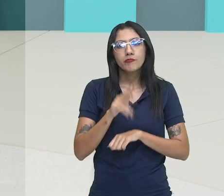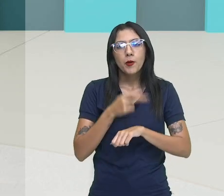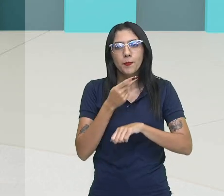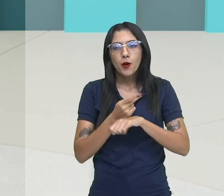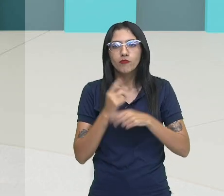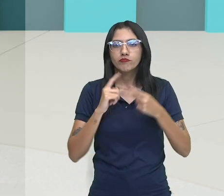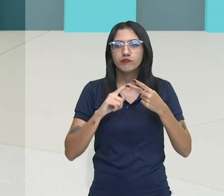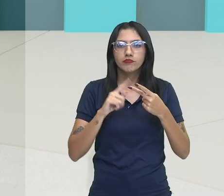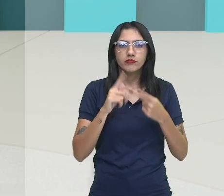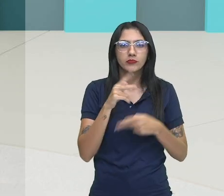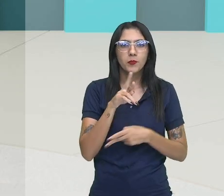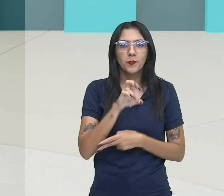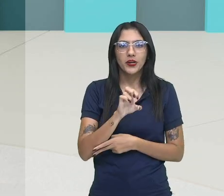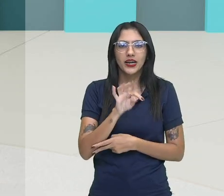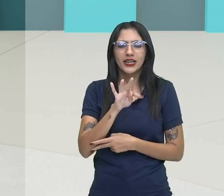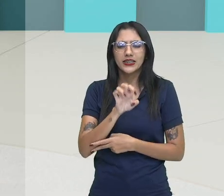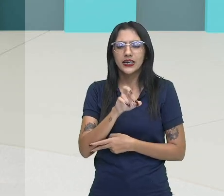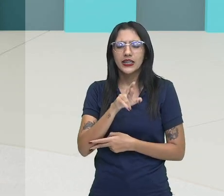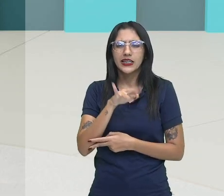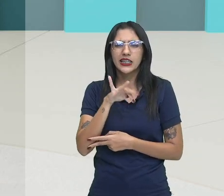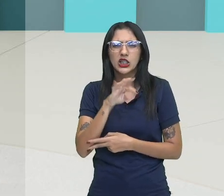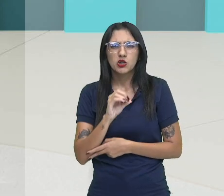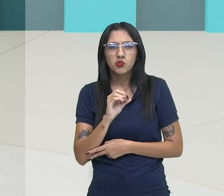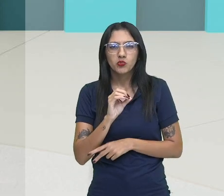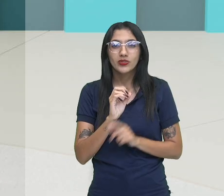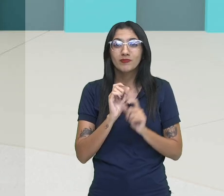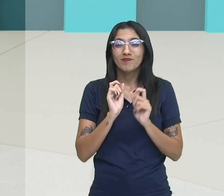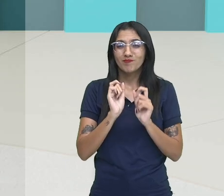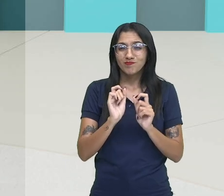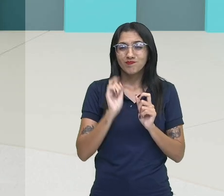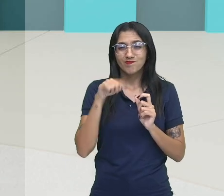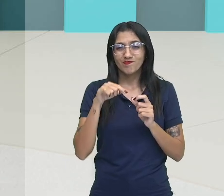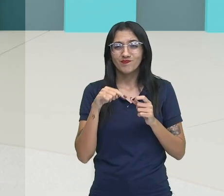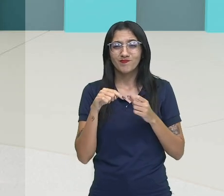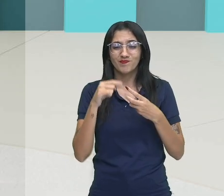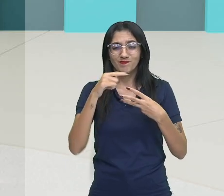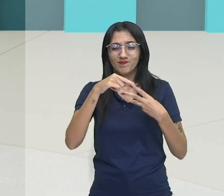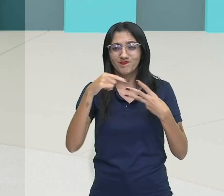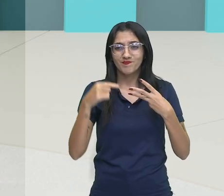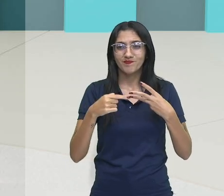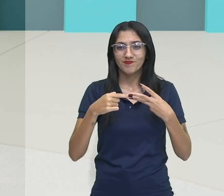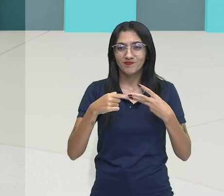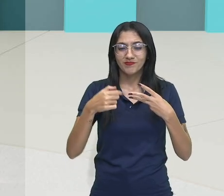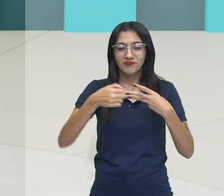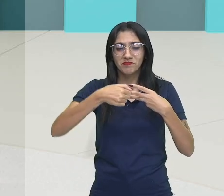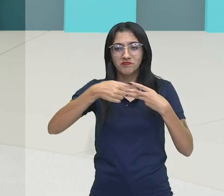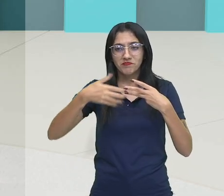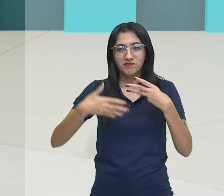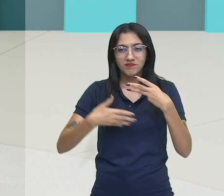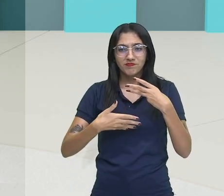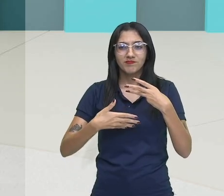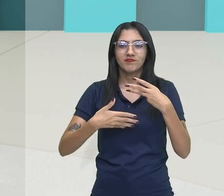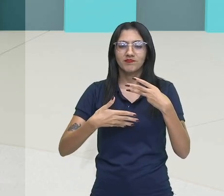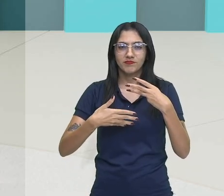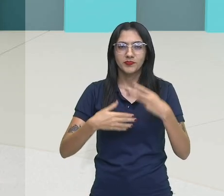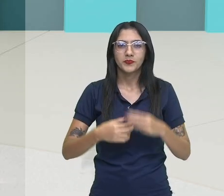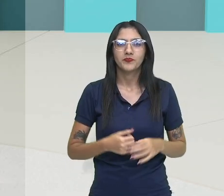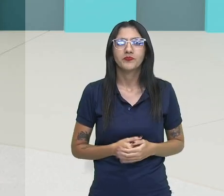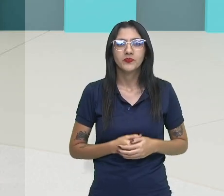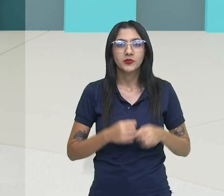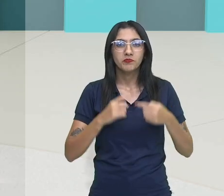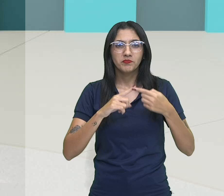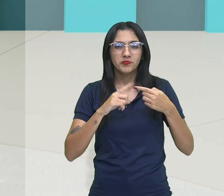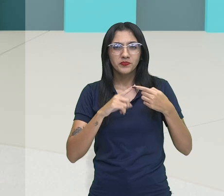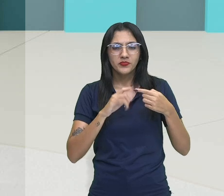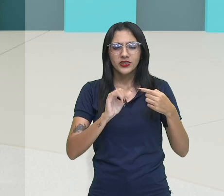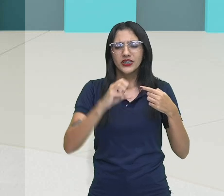ter o pretérito. Aí o pretérito se divide em 3. Isso dentro do modo indicativo. Nós vamos ter o